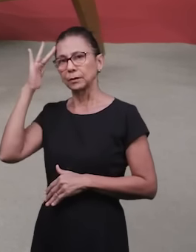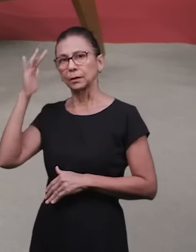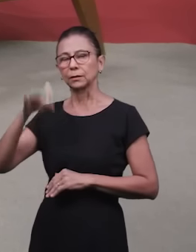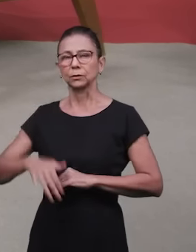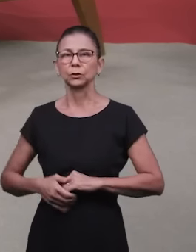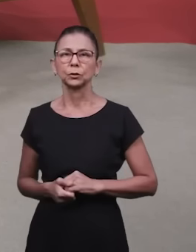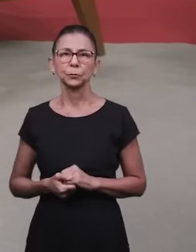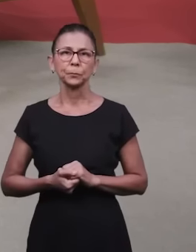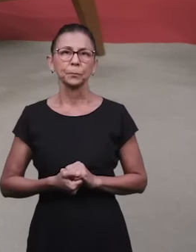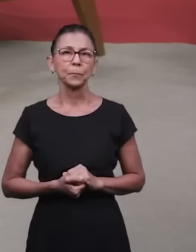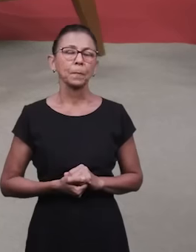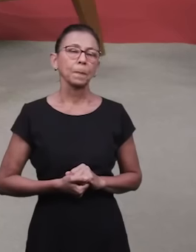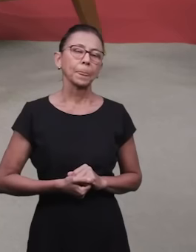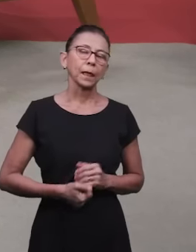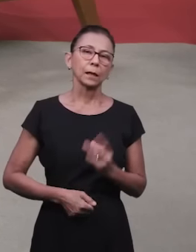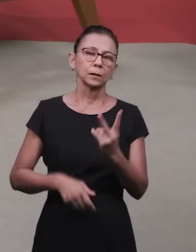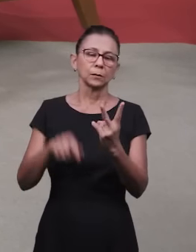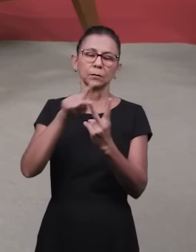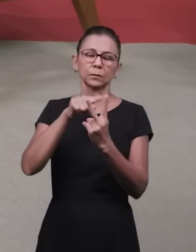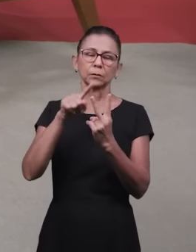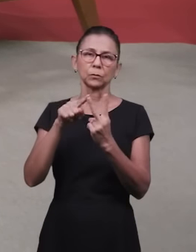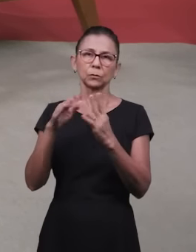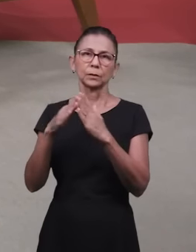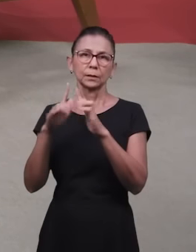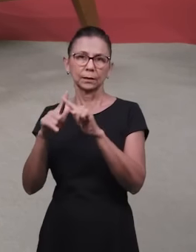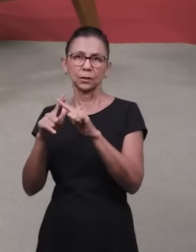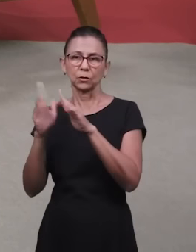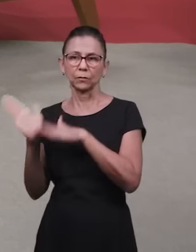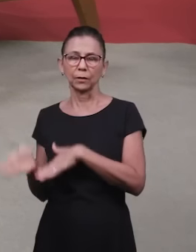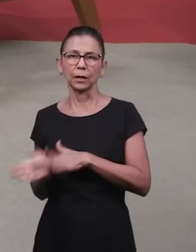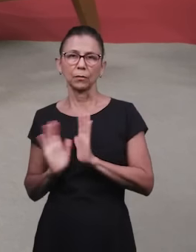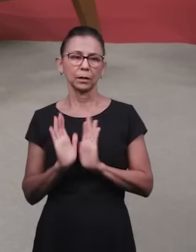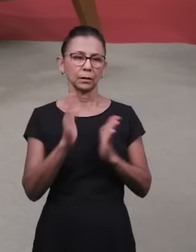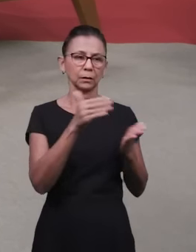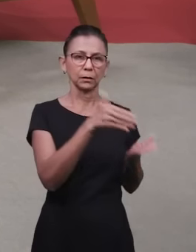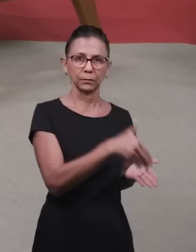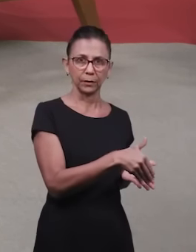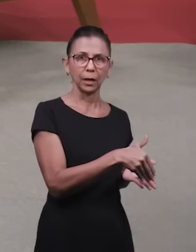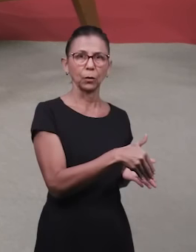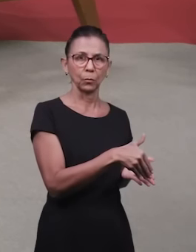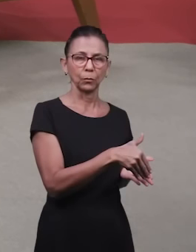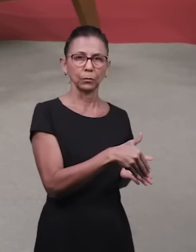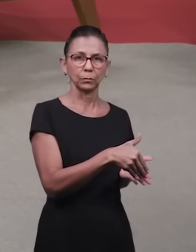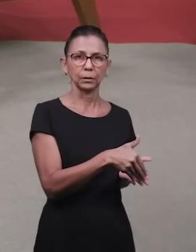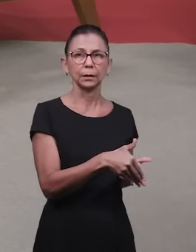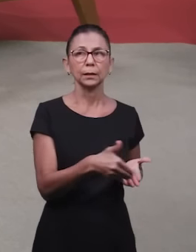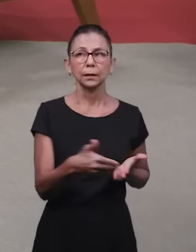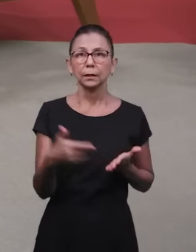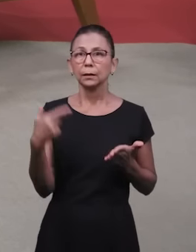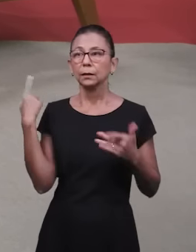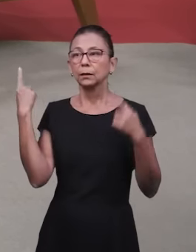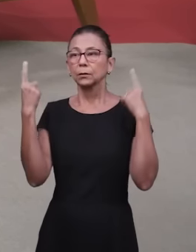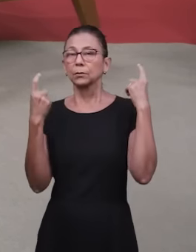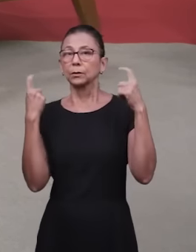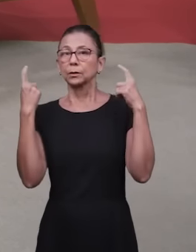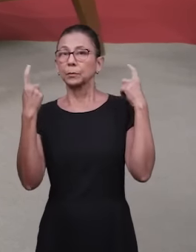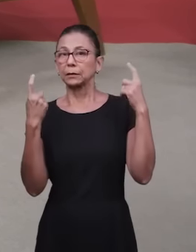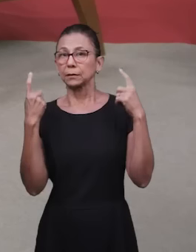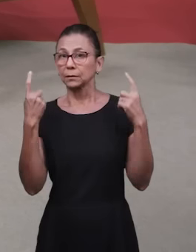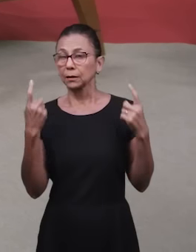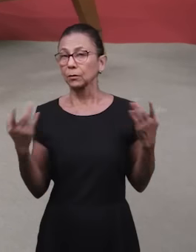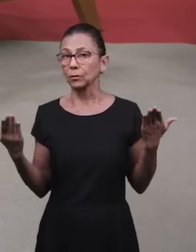infiel, uma que parte e a outra que fica, né? Aí a grande preocupação, né,